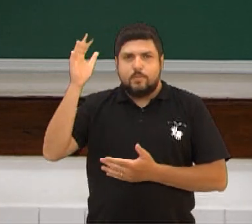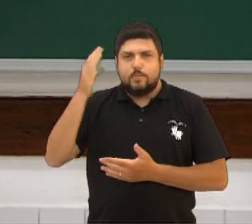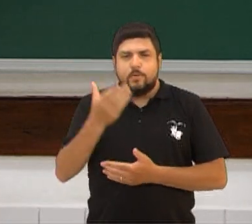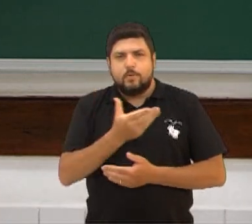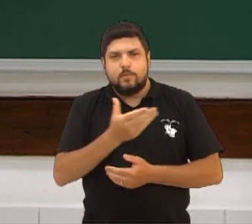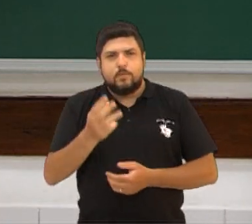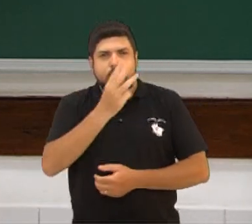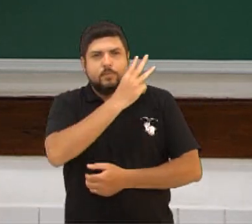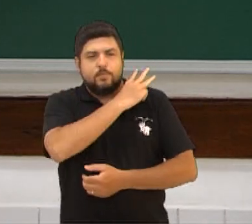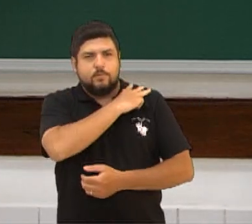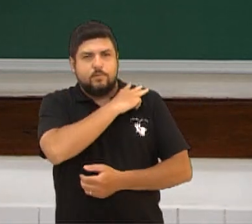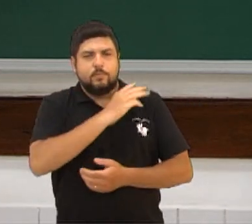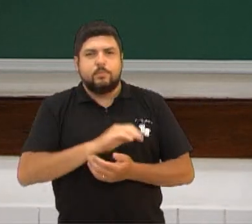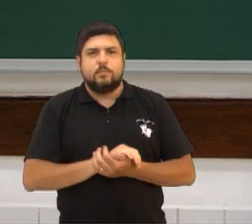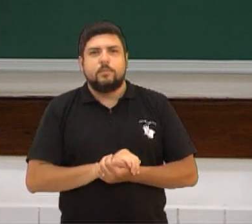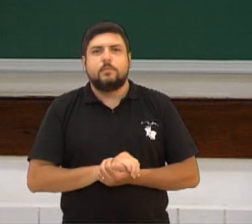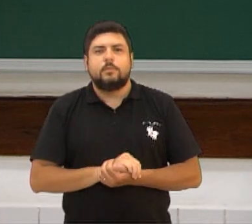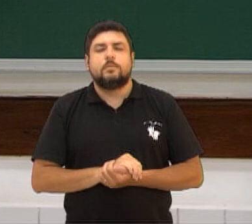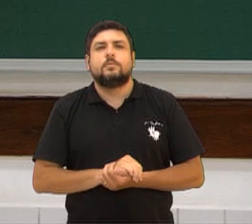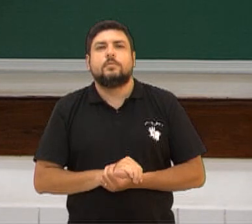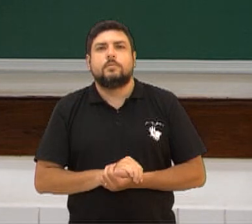do ensino médio.